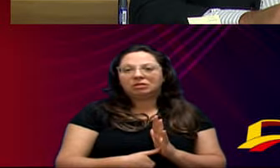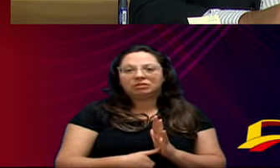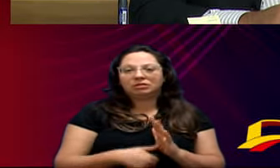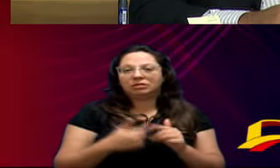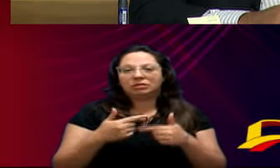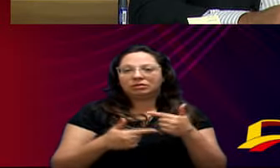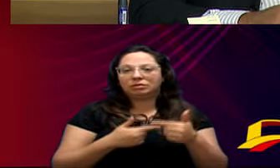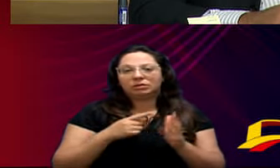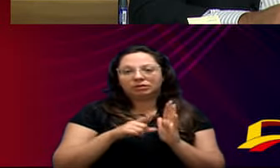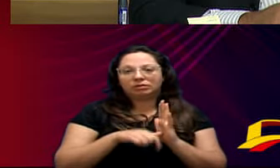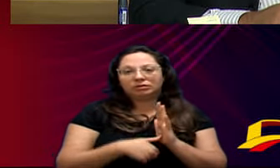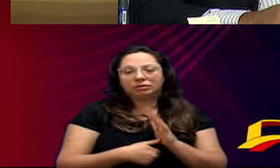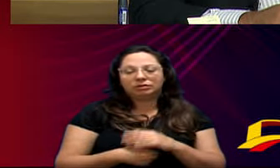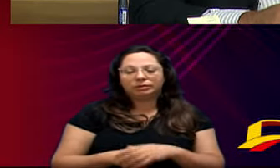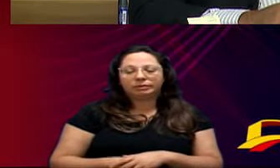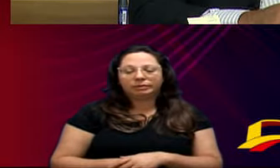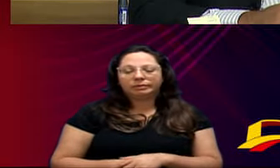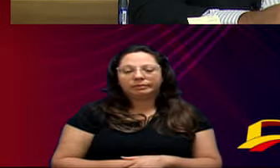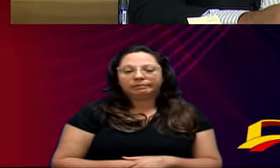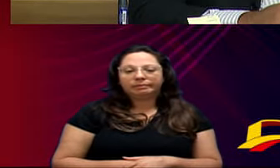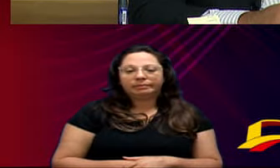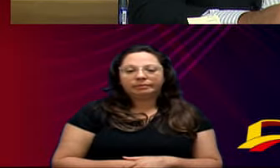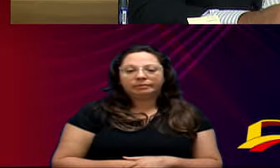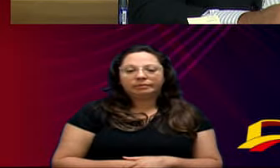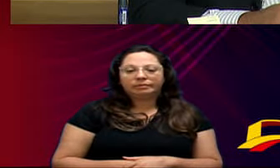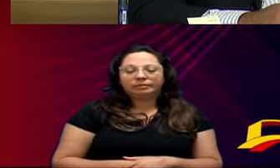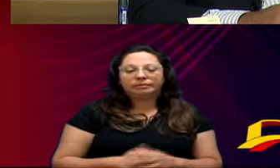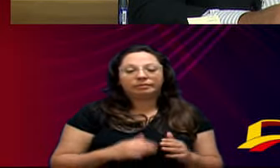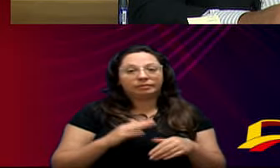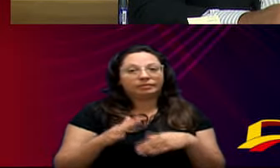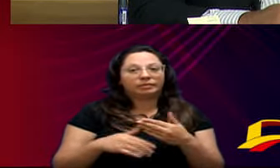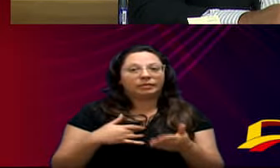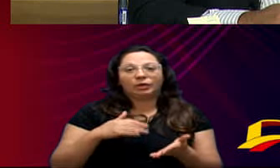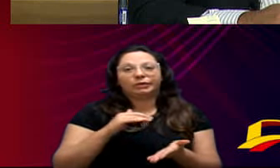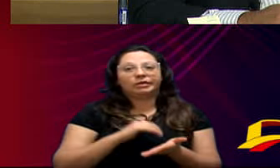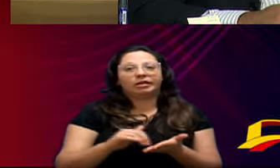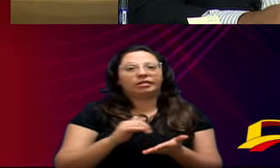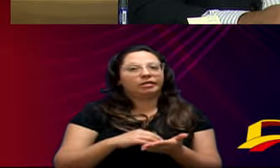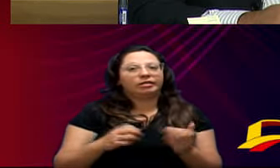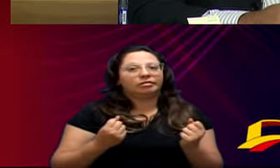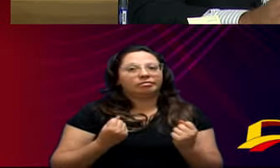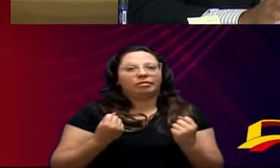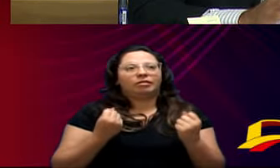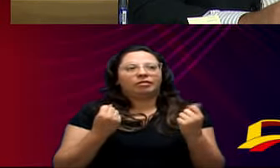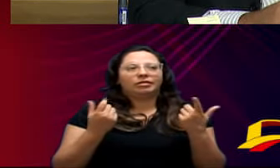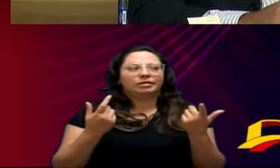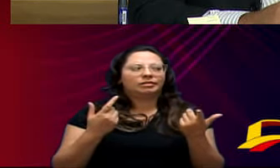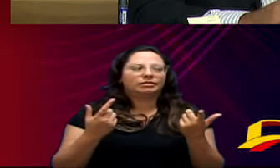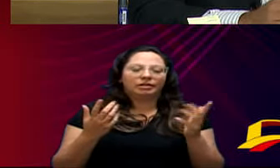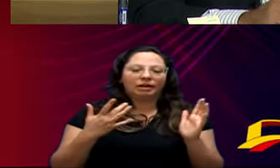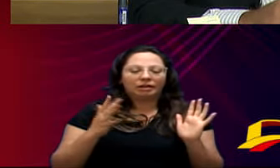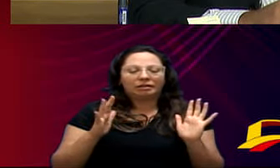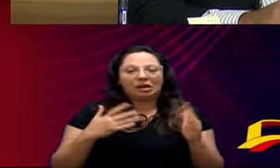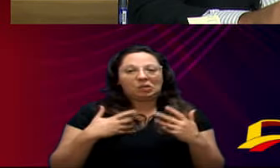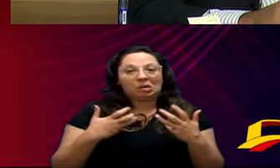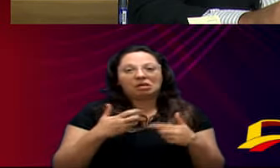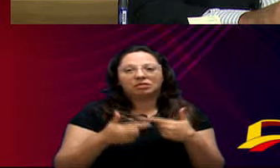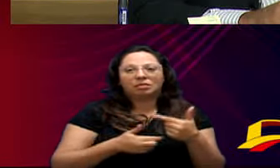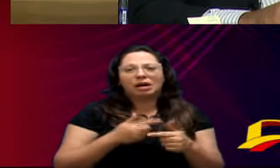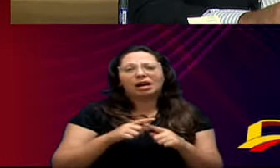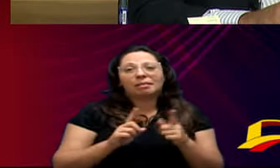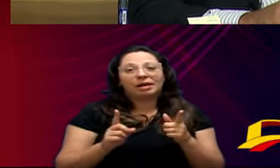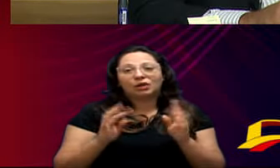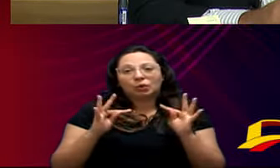trabalho né pode ser que sim vereadora pode ser daqui a pouco s super secretário se eu ficar com mais essa atribuição não que eu me furte a trabalhar mas